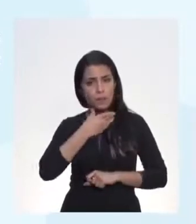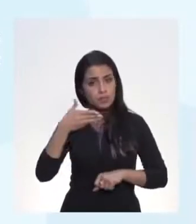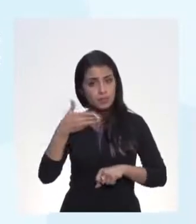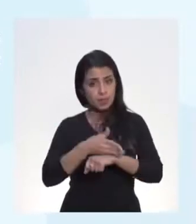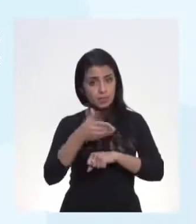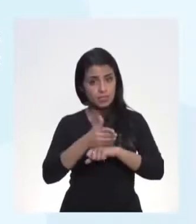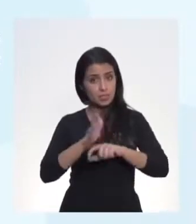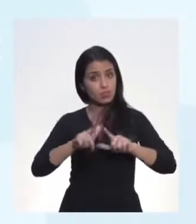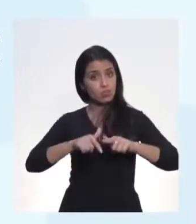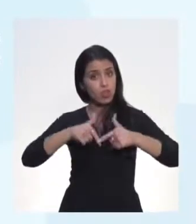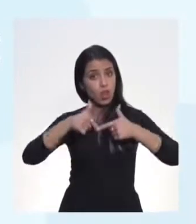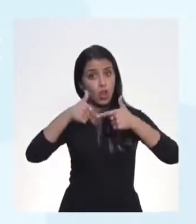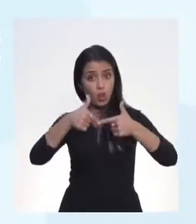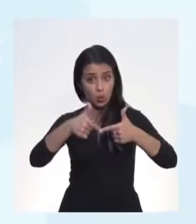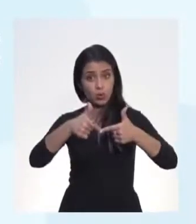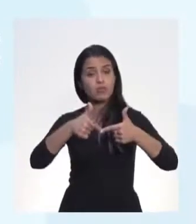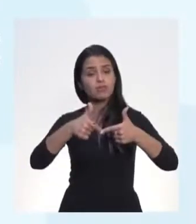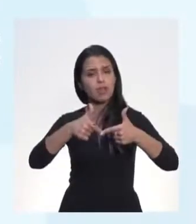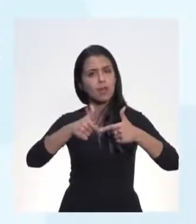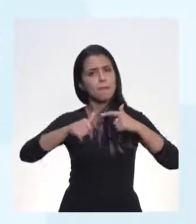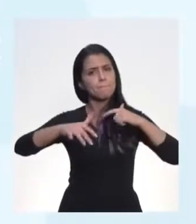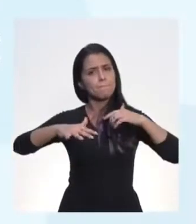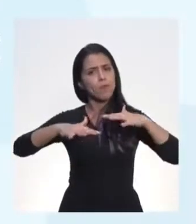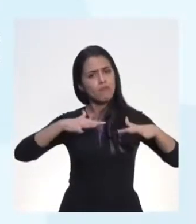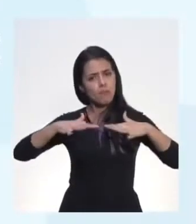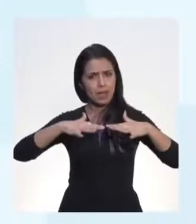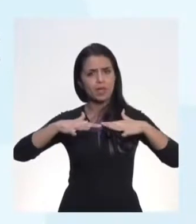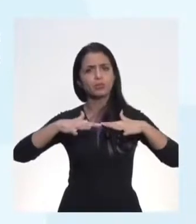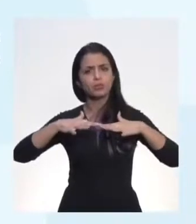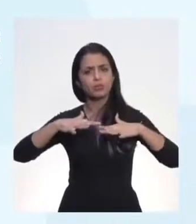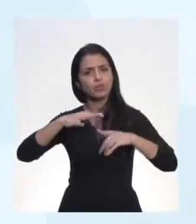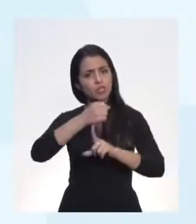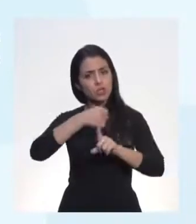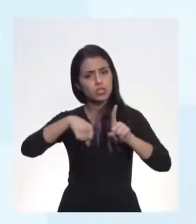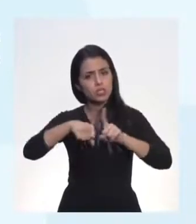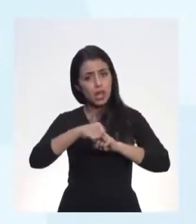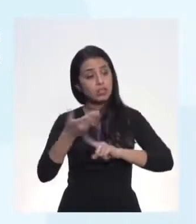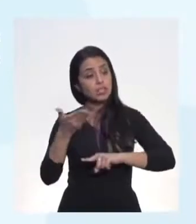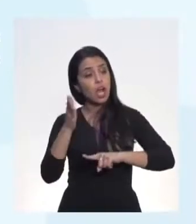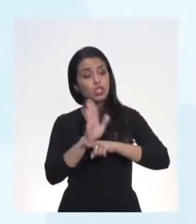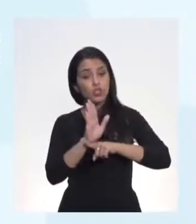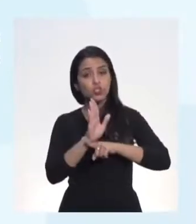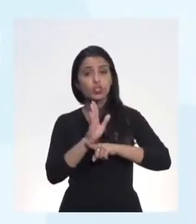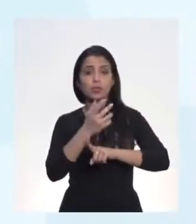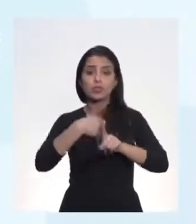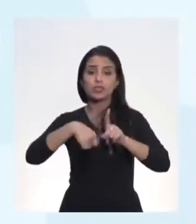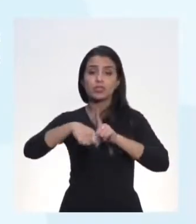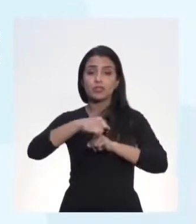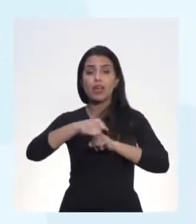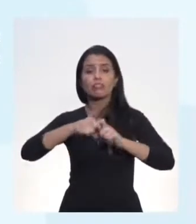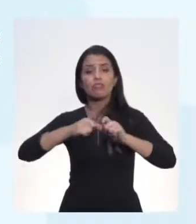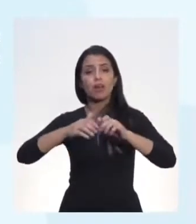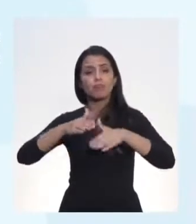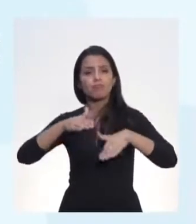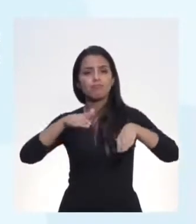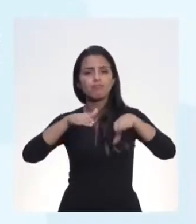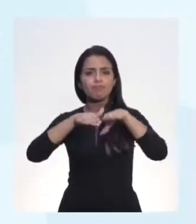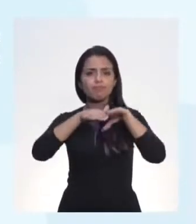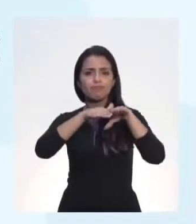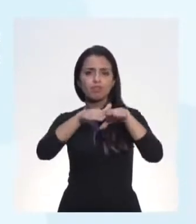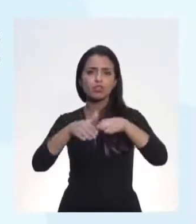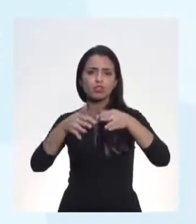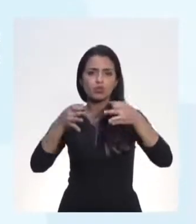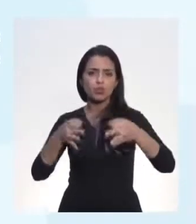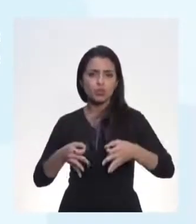sociais colaboram na construção de uma sociedade mais justa e igualitária. Olha que afirmação bonita de